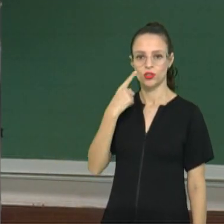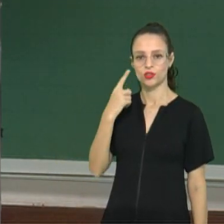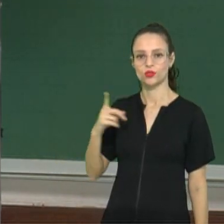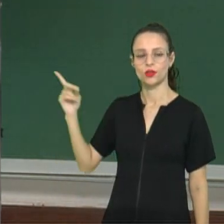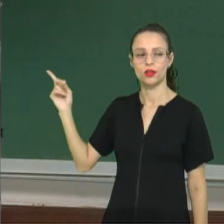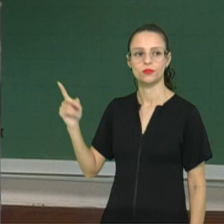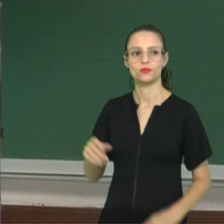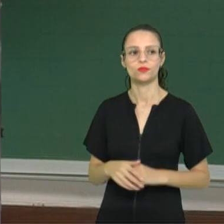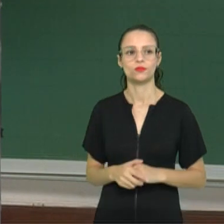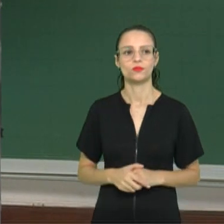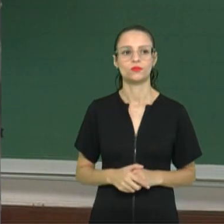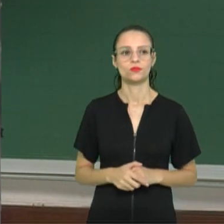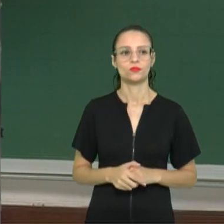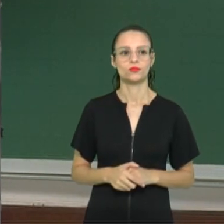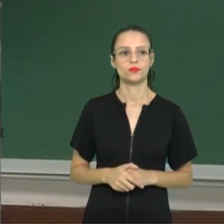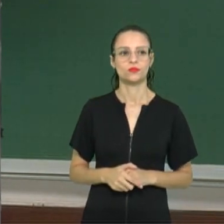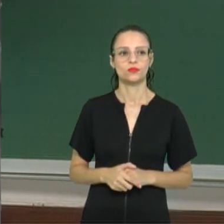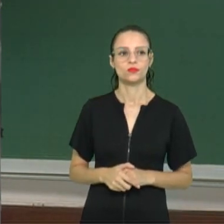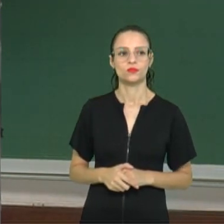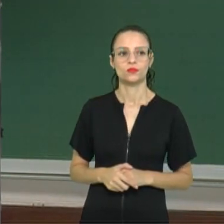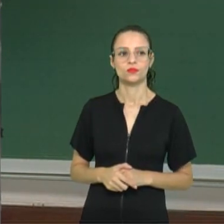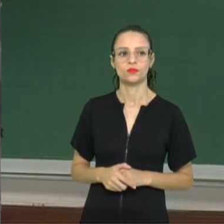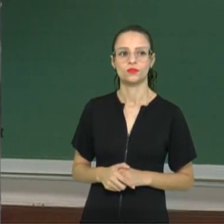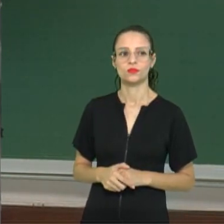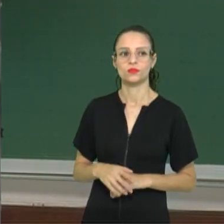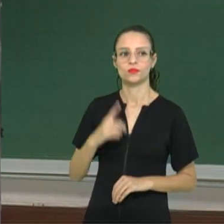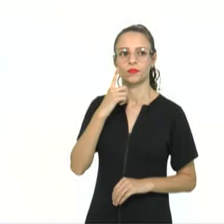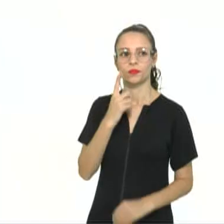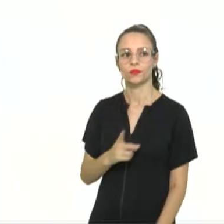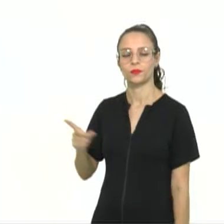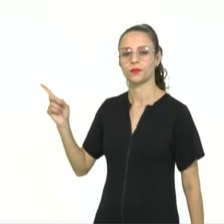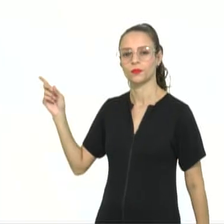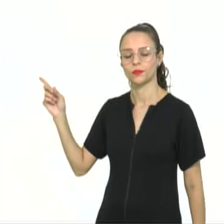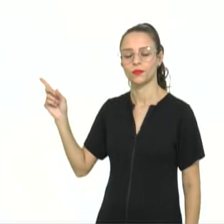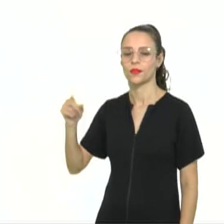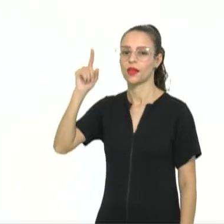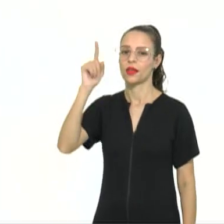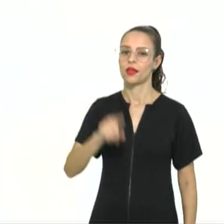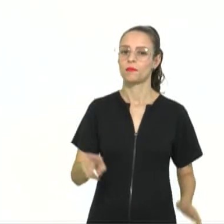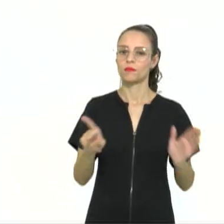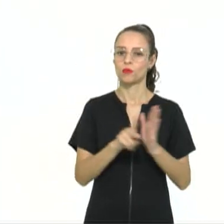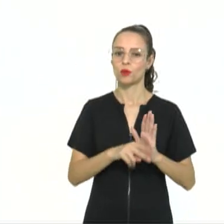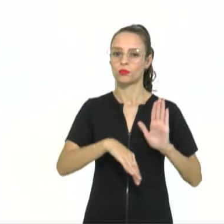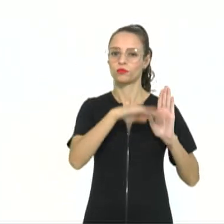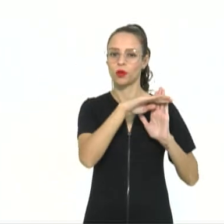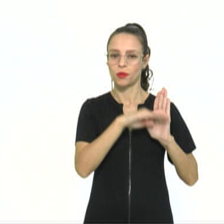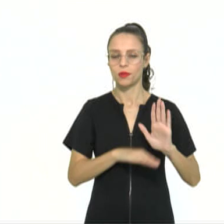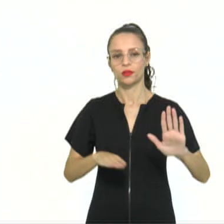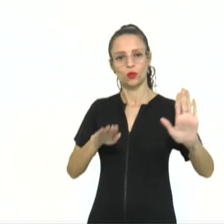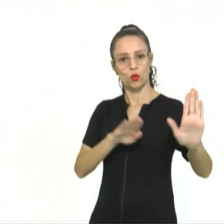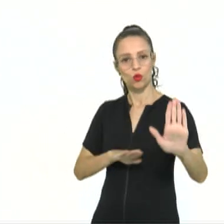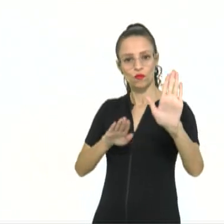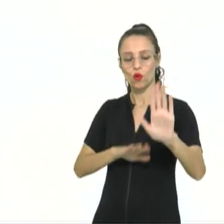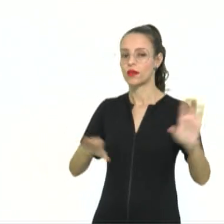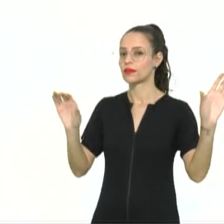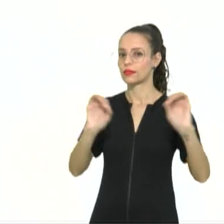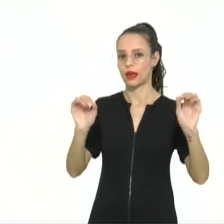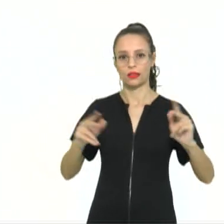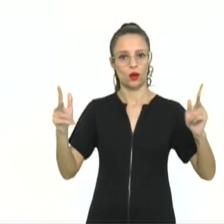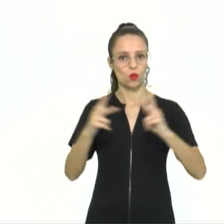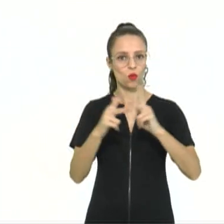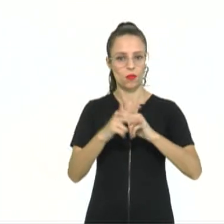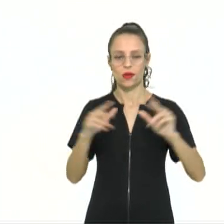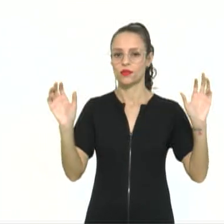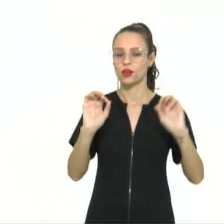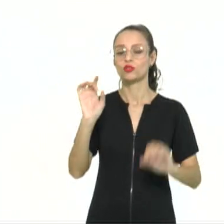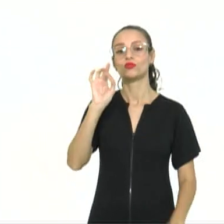vocês, cada uma delas. Aqui temos o Tai Chi Chuan e aqui o Qigong Saúde, né? Que são modalidades de Kung Fu que não existe combate, né? Então